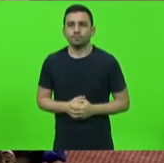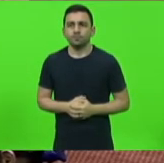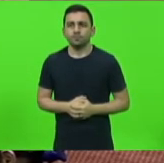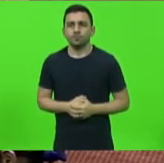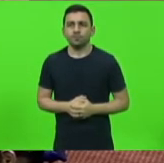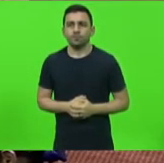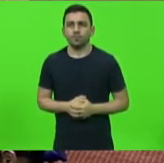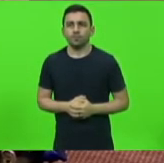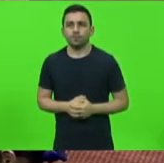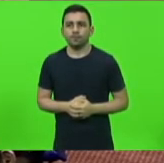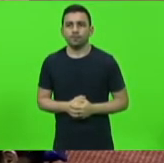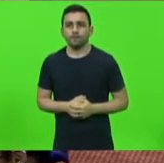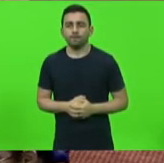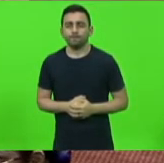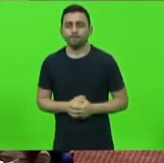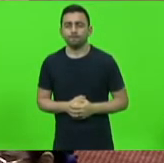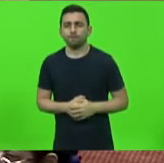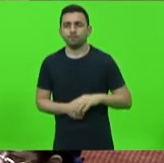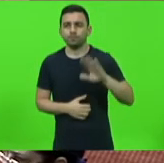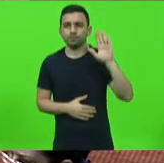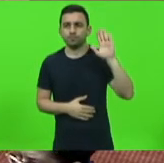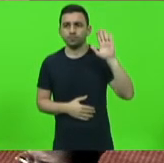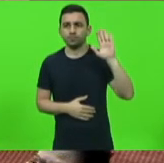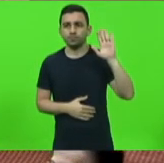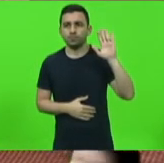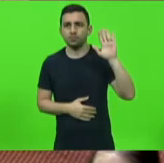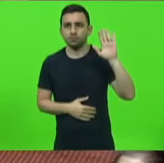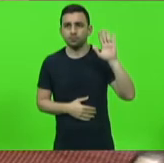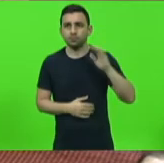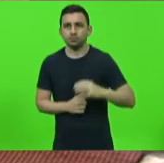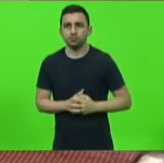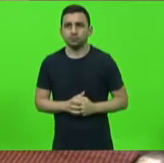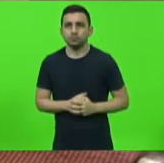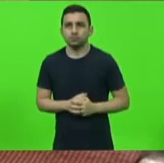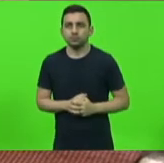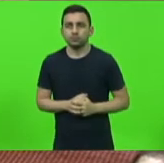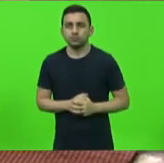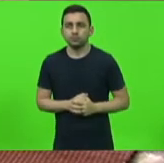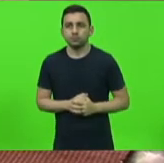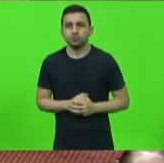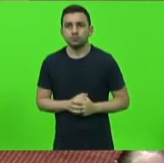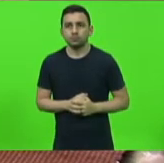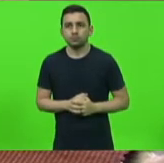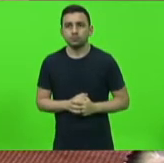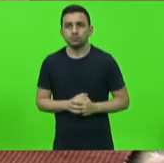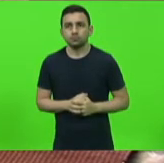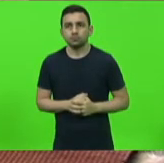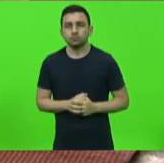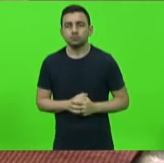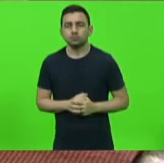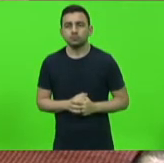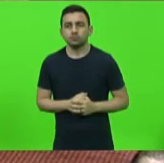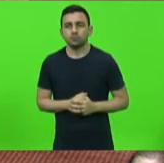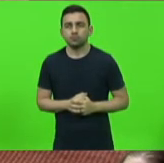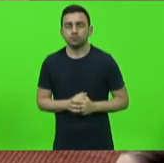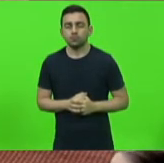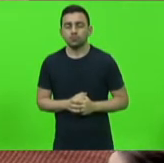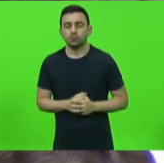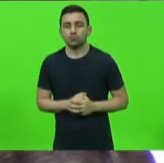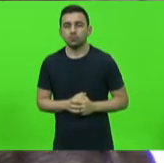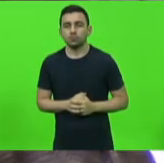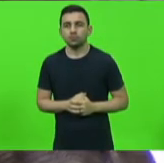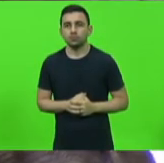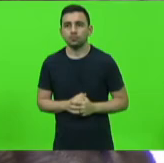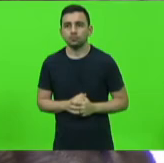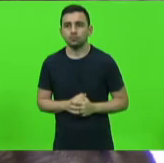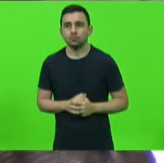Para encaminhamento de voto, presidente. Será que cabe ainda? Já todo mundo votou, mas eu ouço Vossa Excelência com muita alegria, deputado. A gente pode tentar